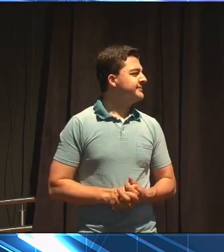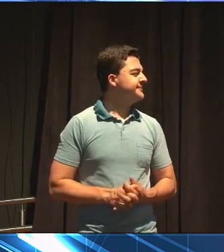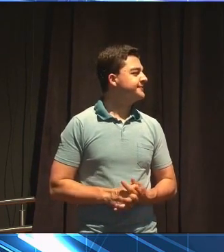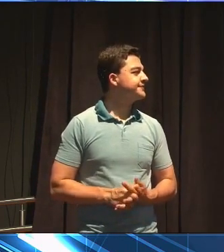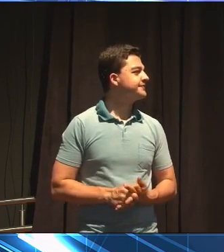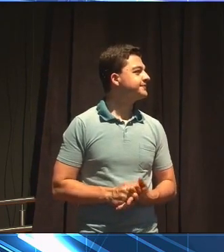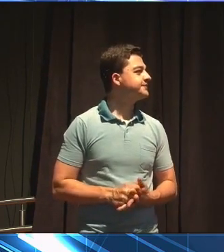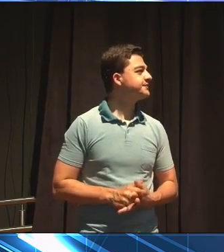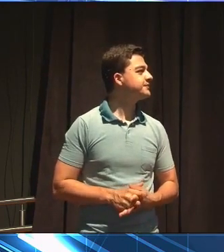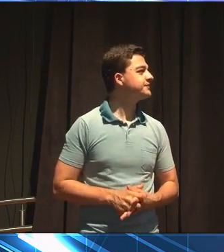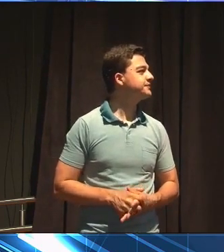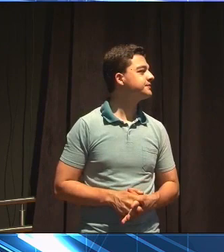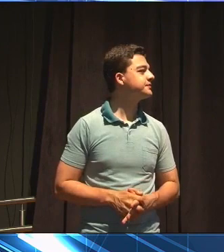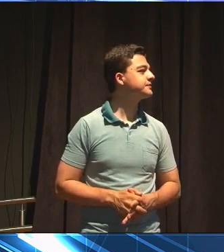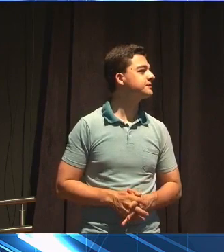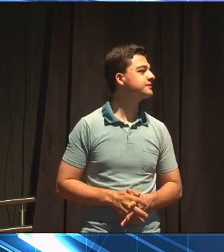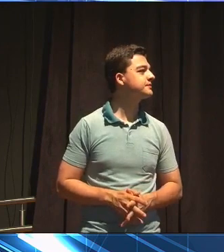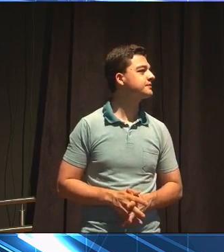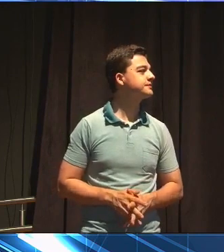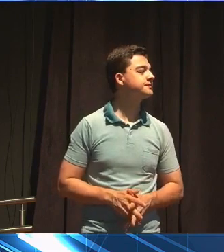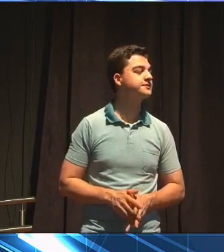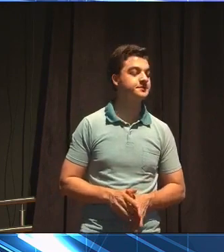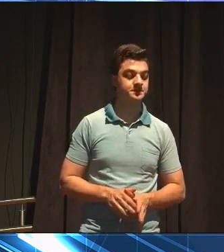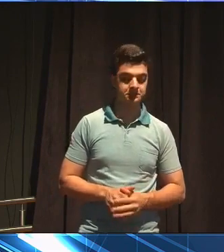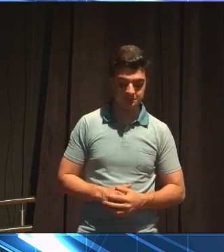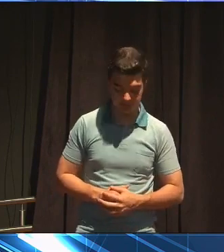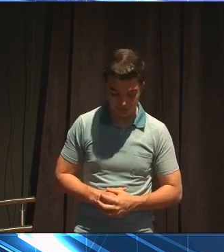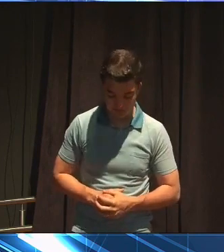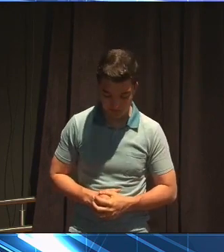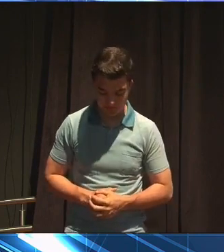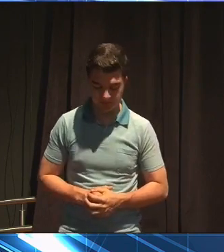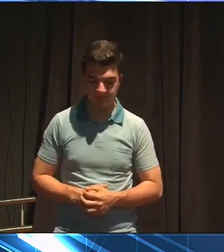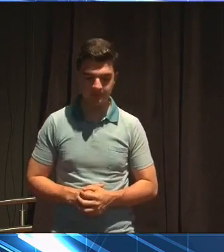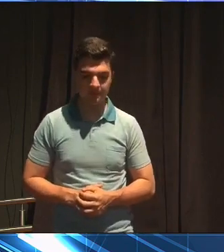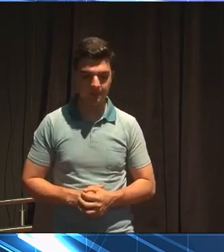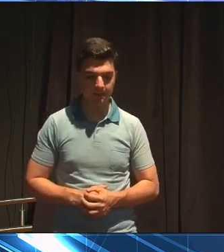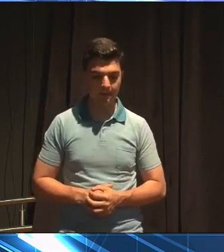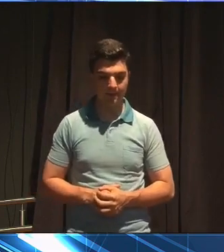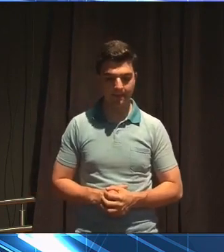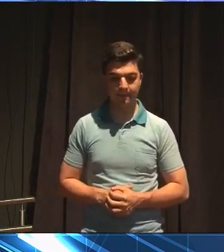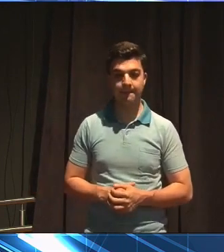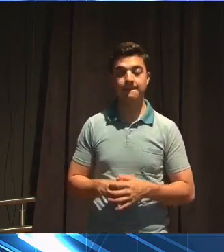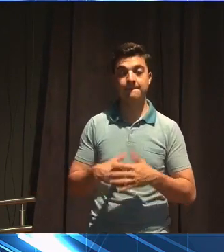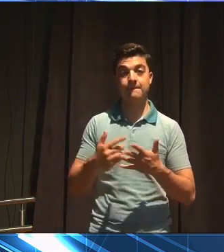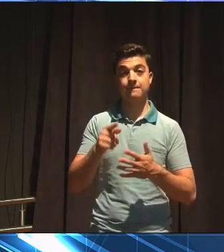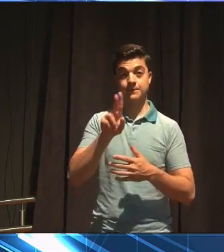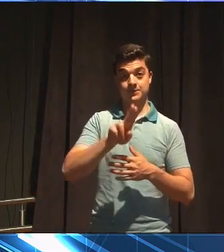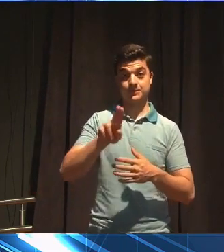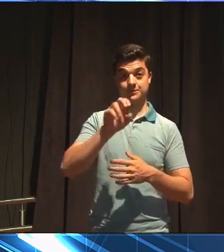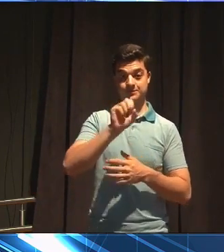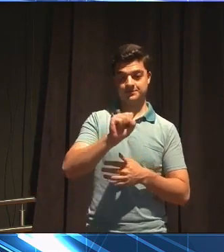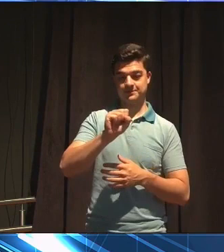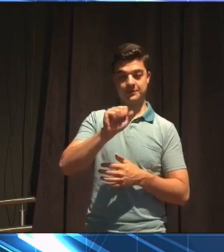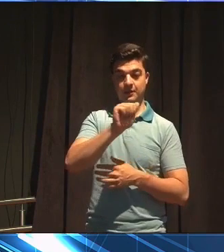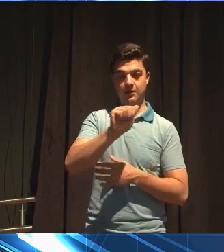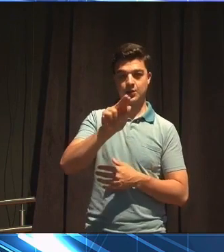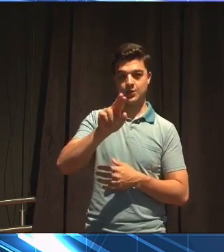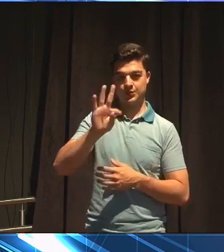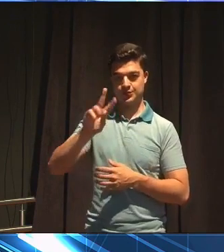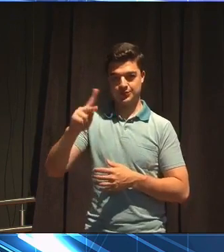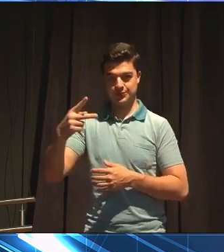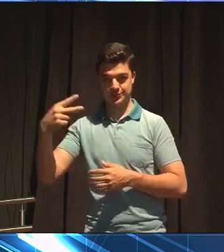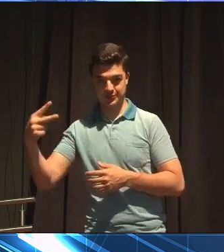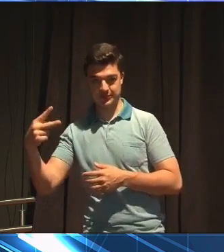Quando eu uso o OAuth2, usualmente você vai partir para um sistema, um single sign-on, que é o nome oficial, e tendo single sign-on por baixo dos panos,